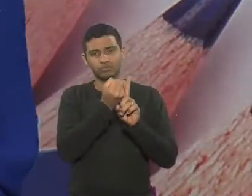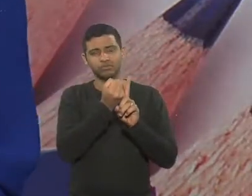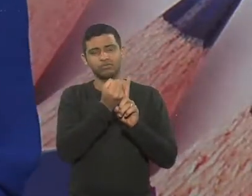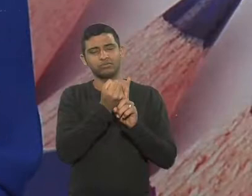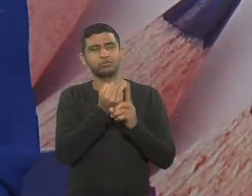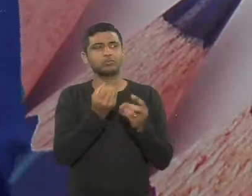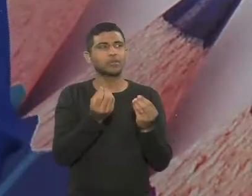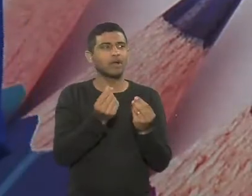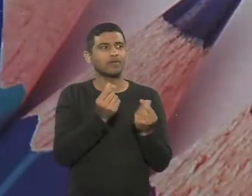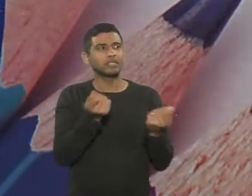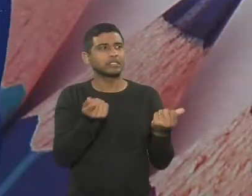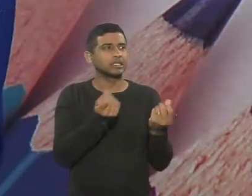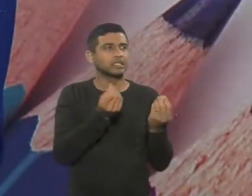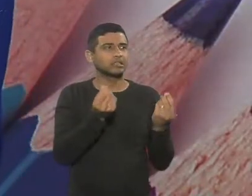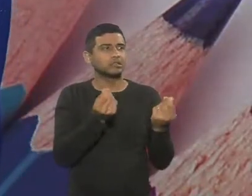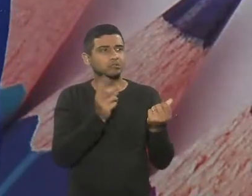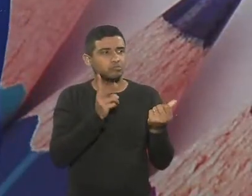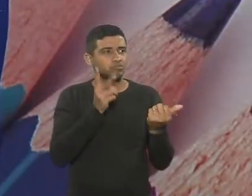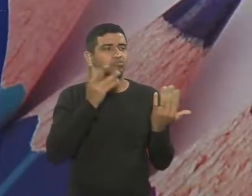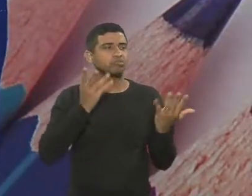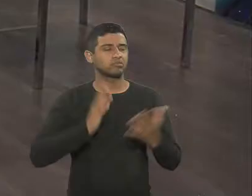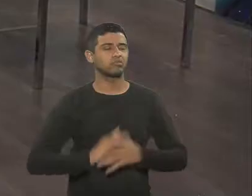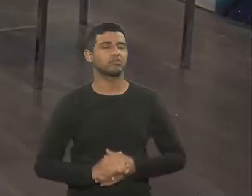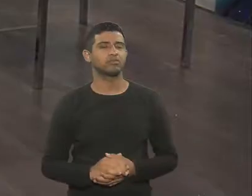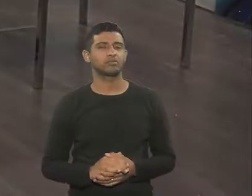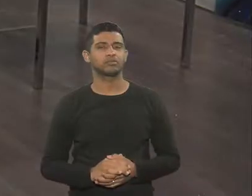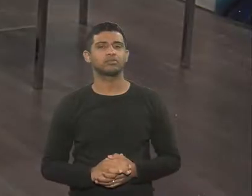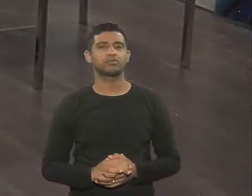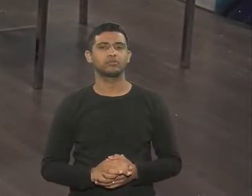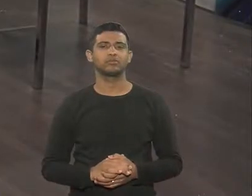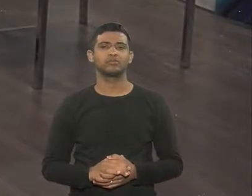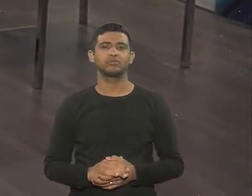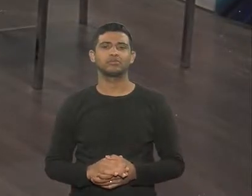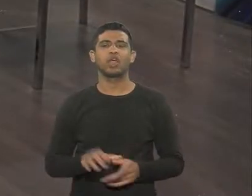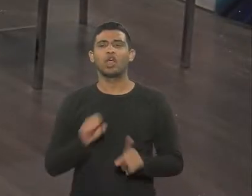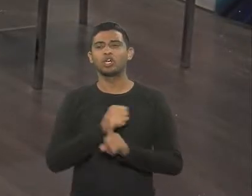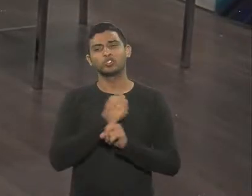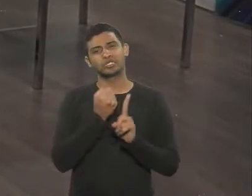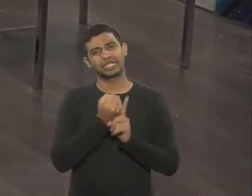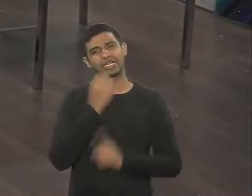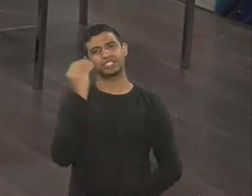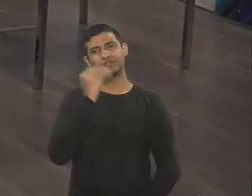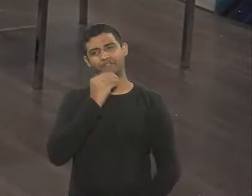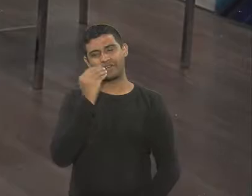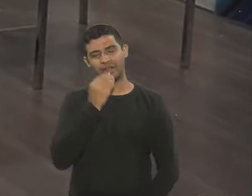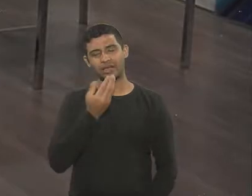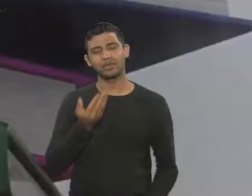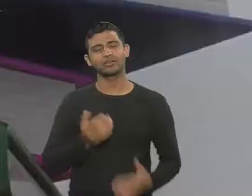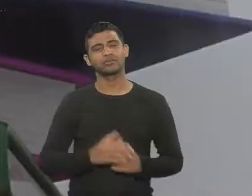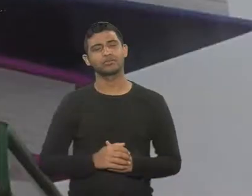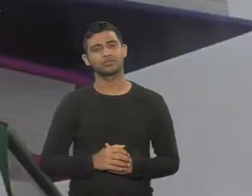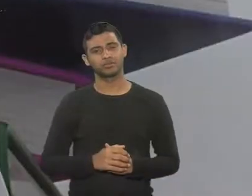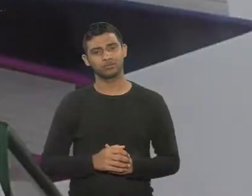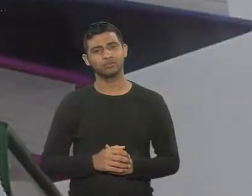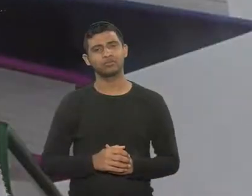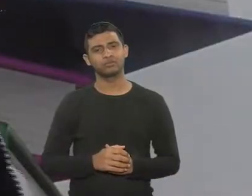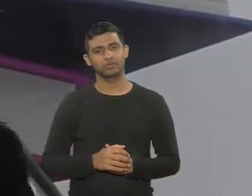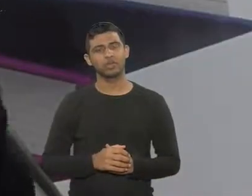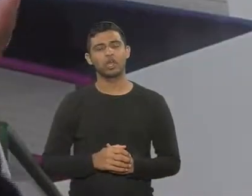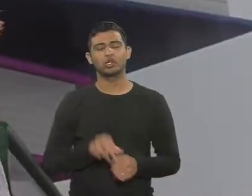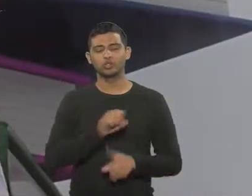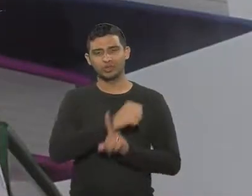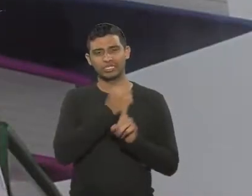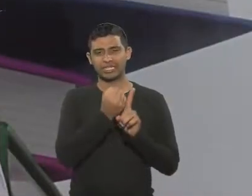aí eu queria que vocês completassem isso aí, essa frase. Uma sociedade frágil. É uma sociedade de